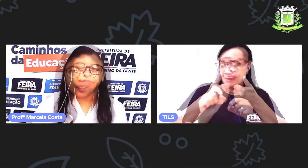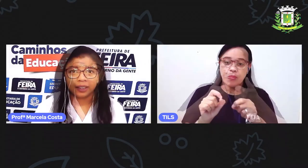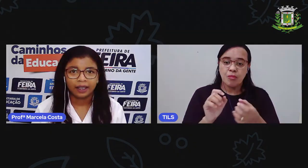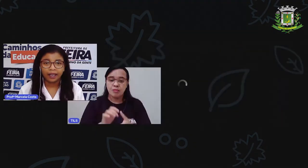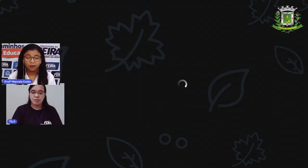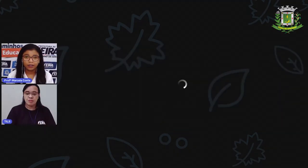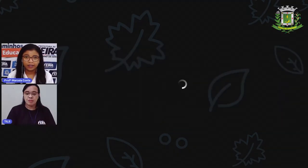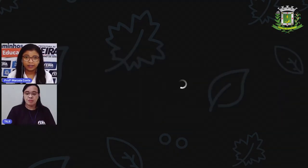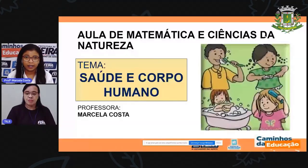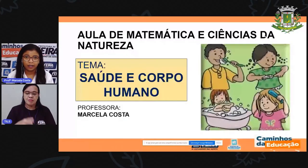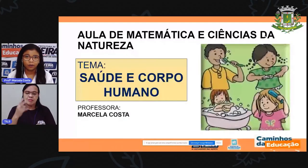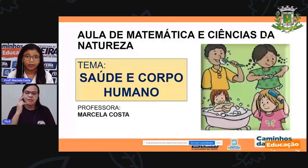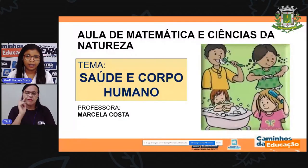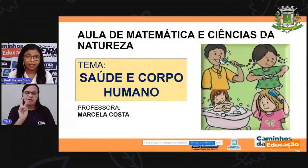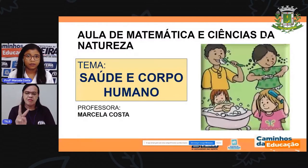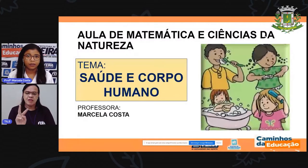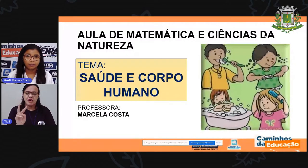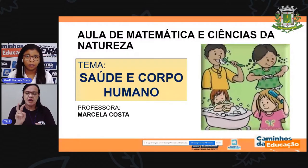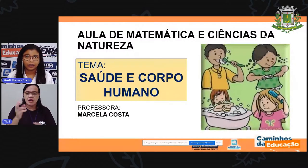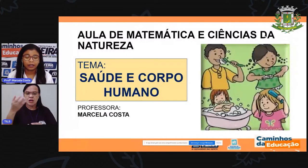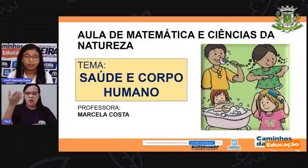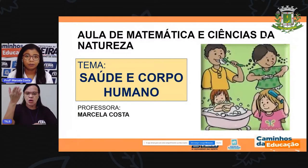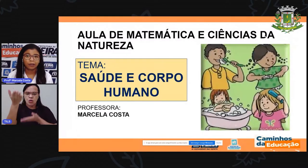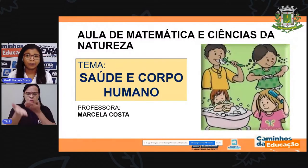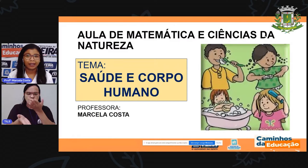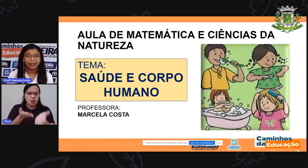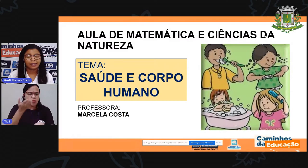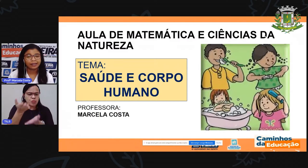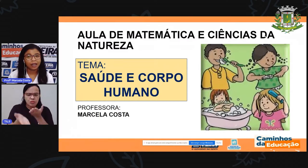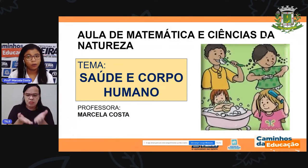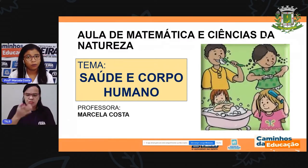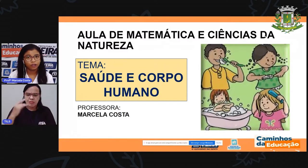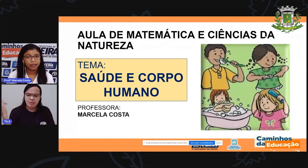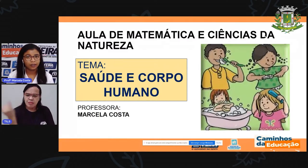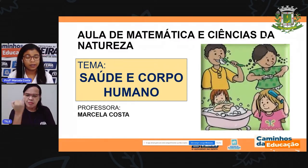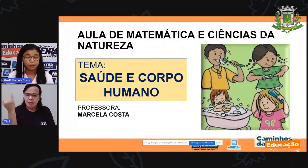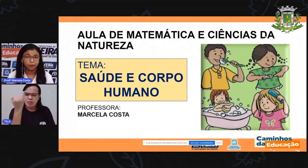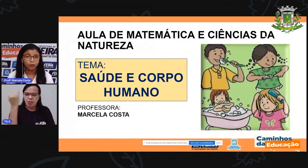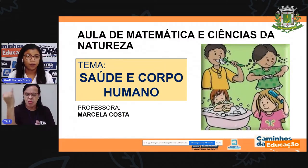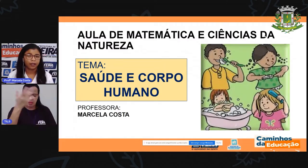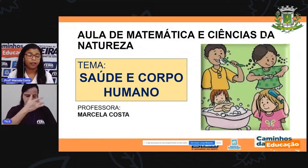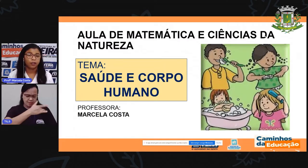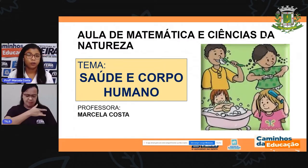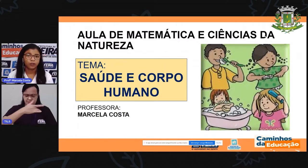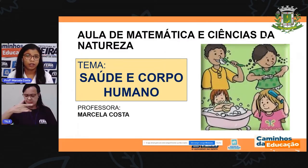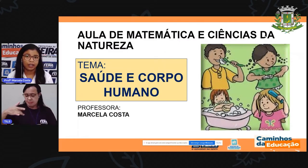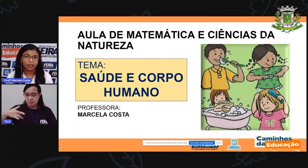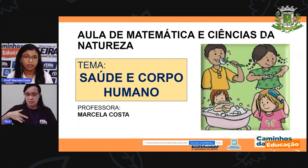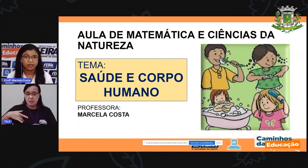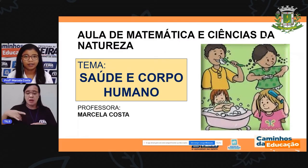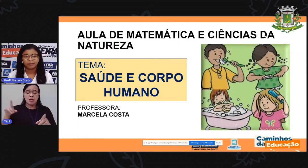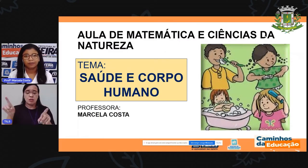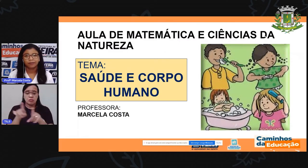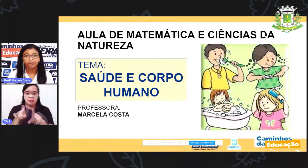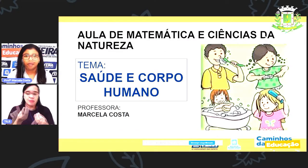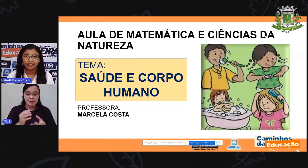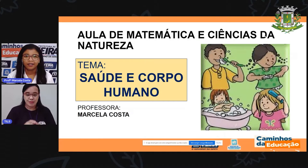também reconhecer cuidados importantes para cuidar da saúde da nossa boca, dos